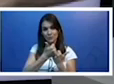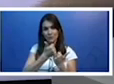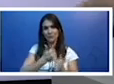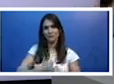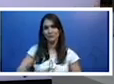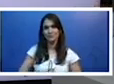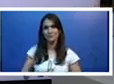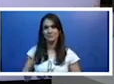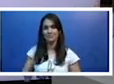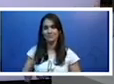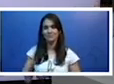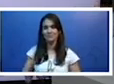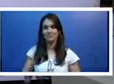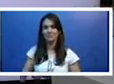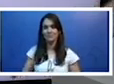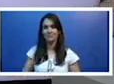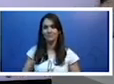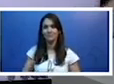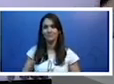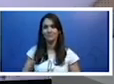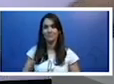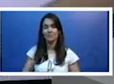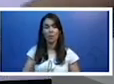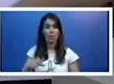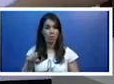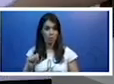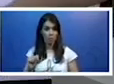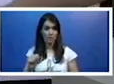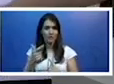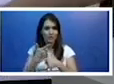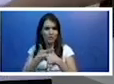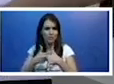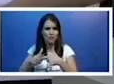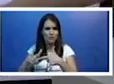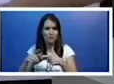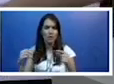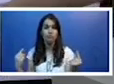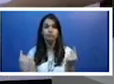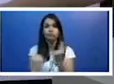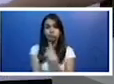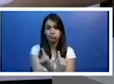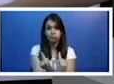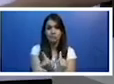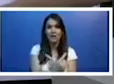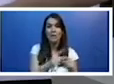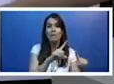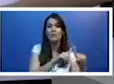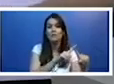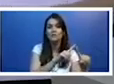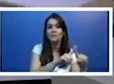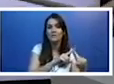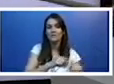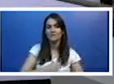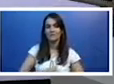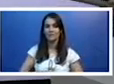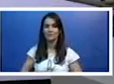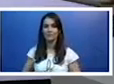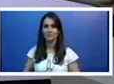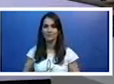graus. Passo o 8 que estava dividindo, passo multiplicando, né? Ou seja, fazendo vezes.